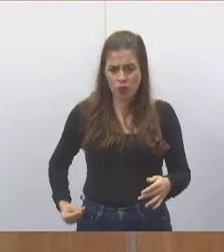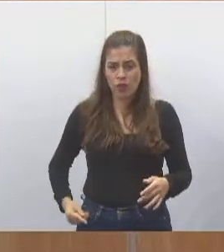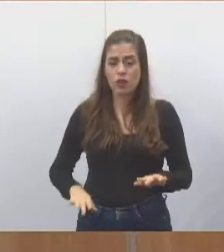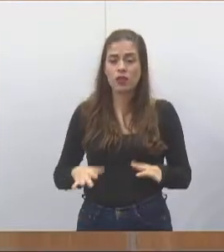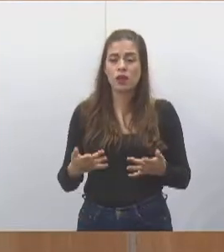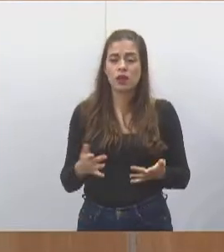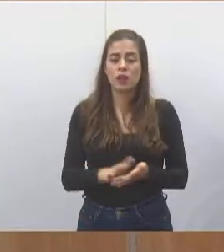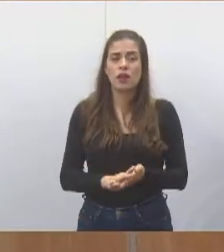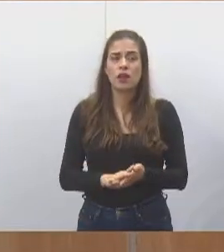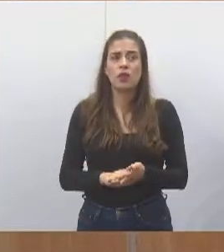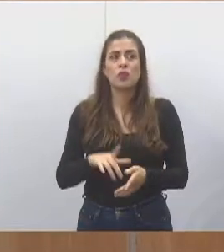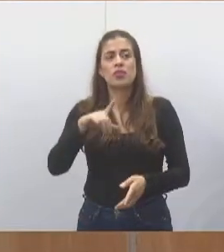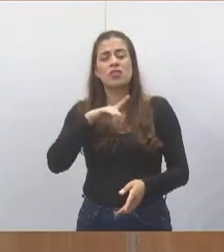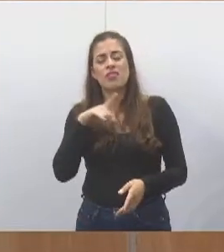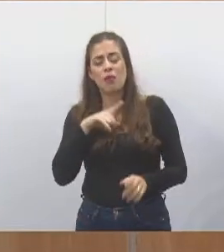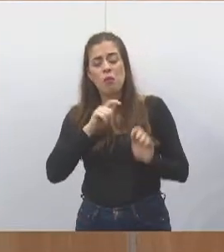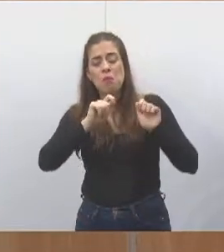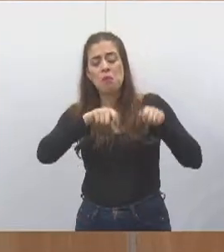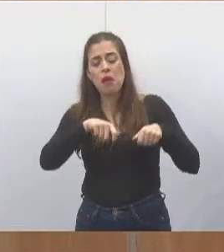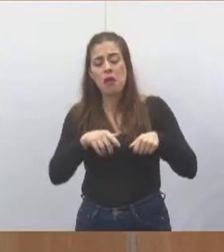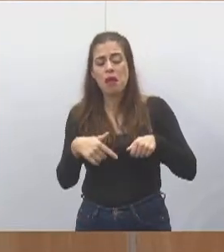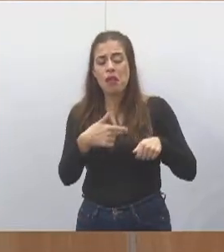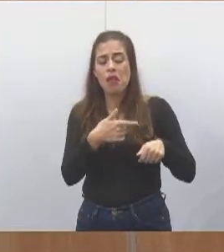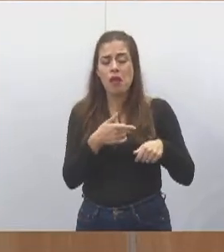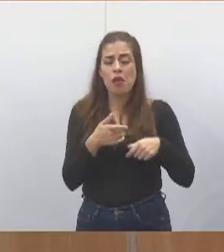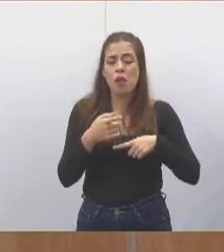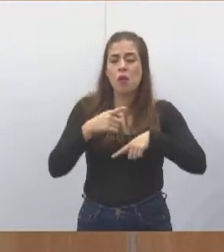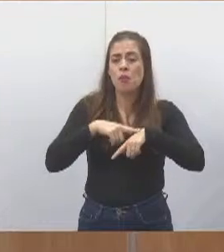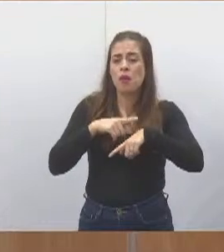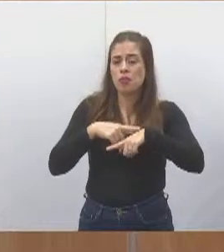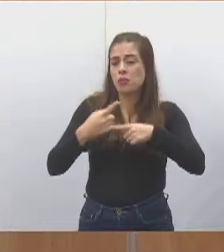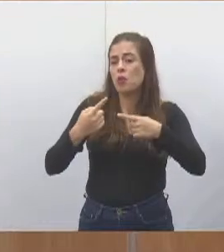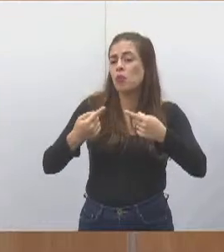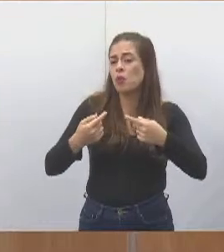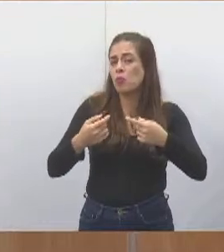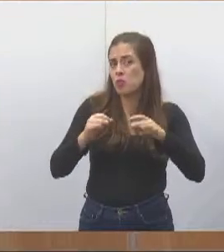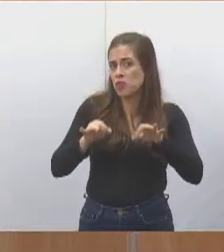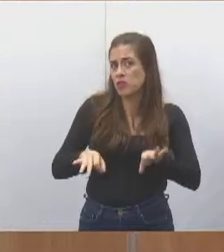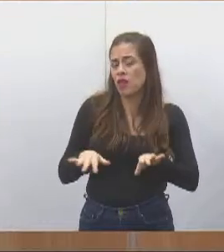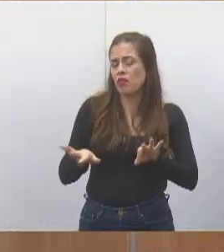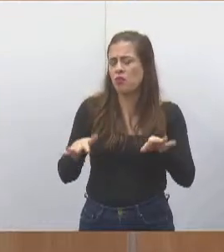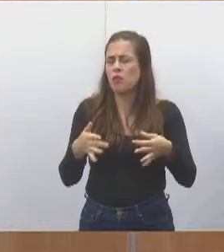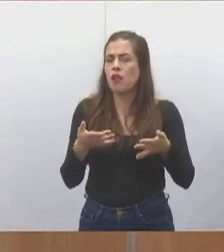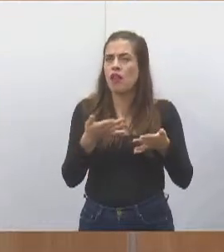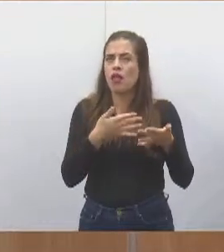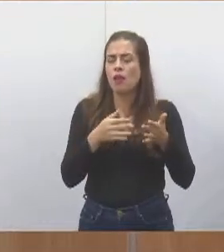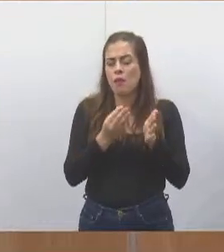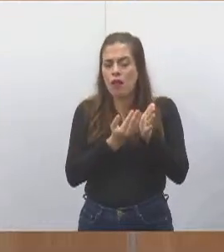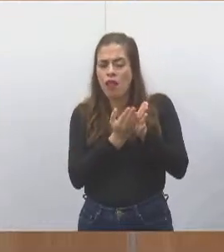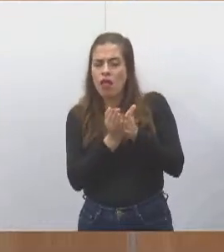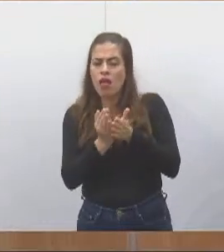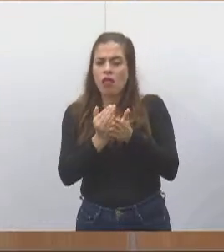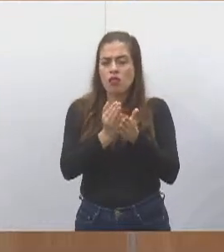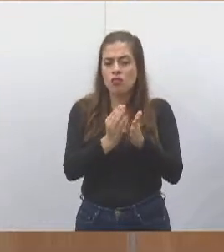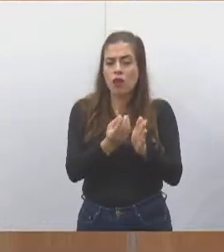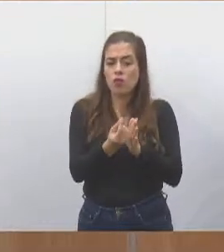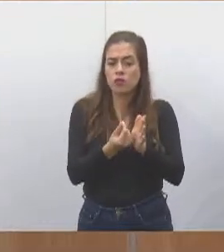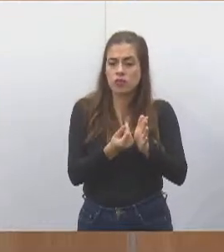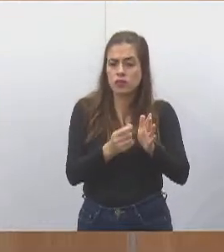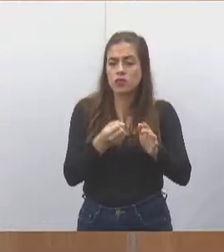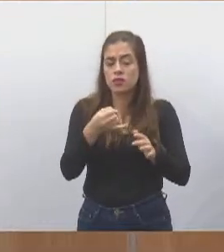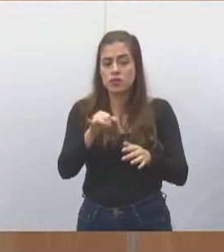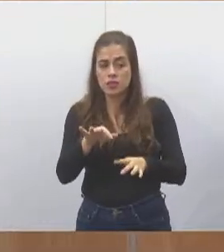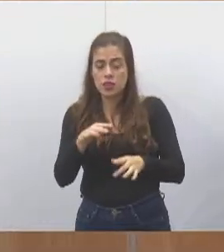a possibilidade de, a partir do momento oportuno, conforme a demanda, remanejar uma parte desse orçamento, e se for uma demanda